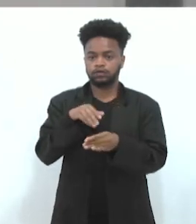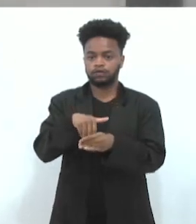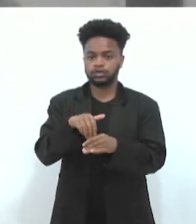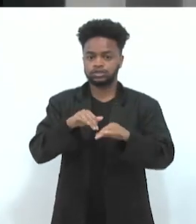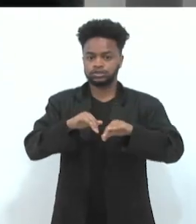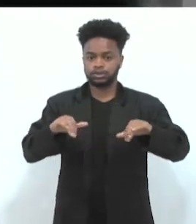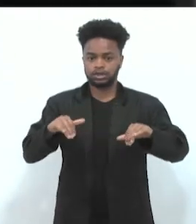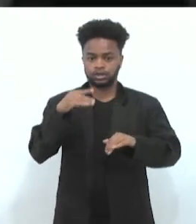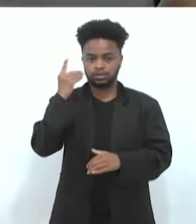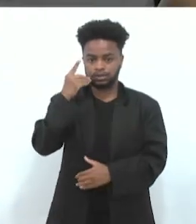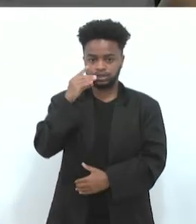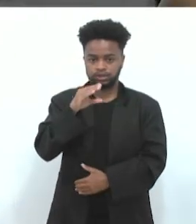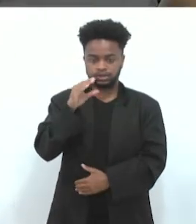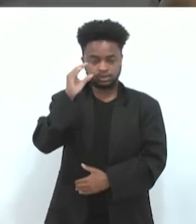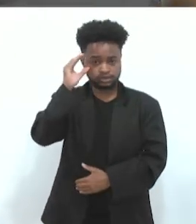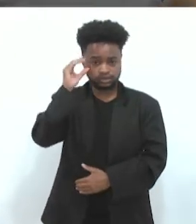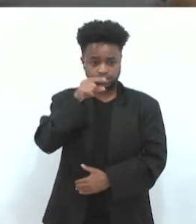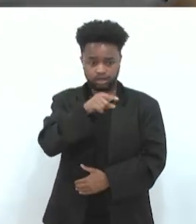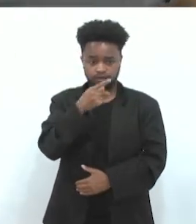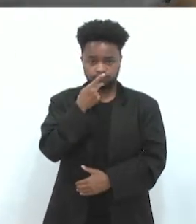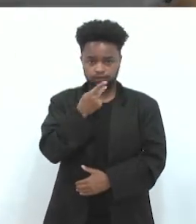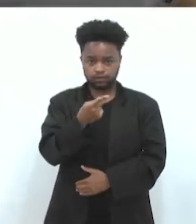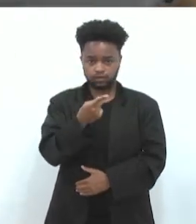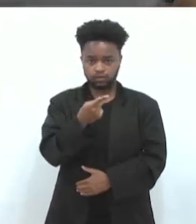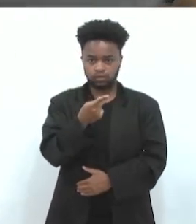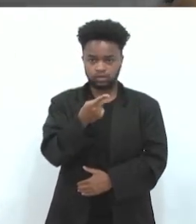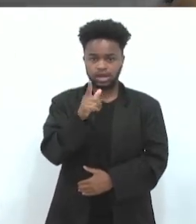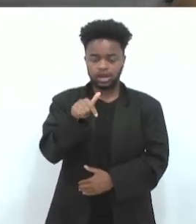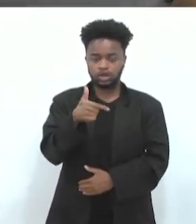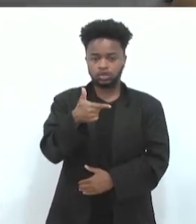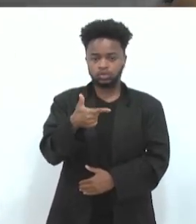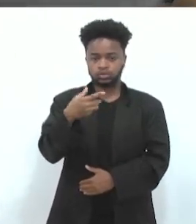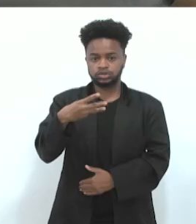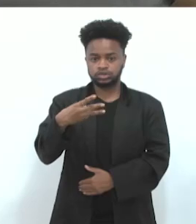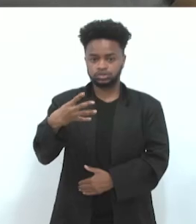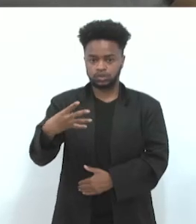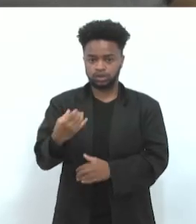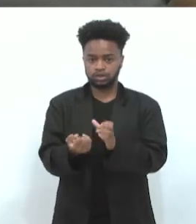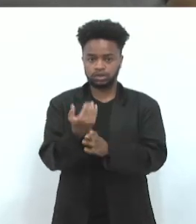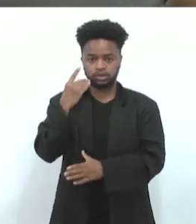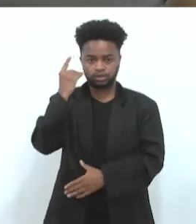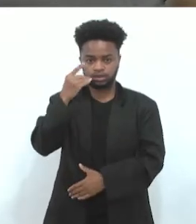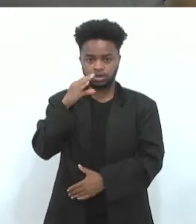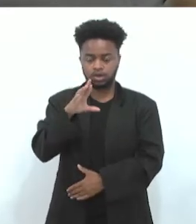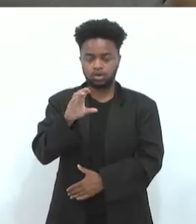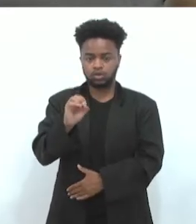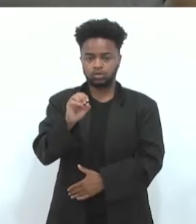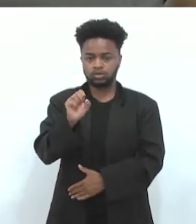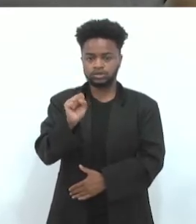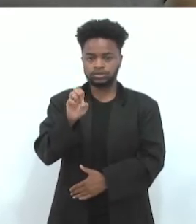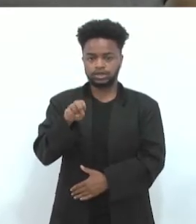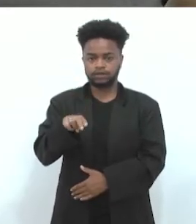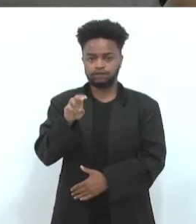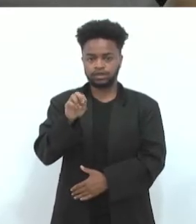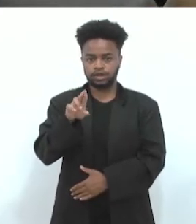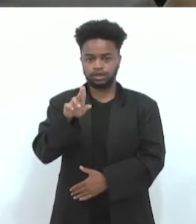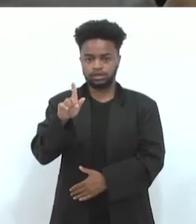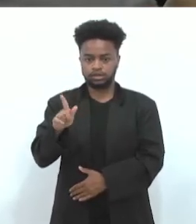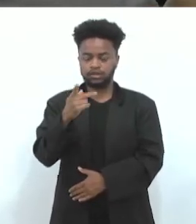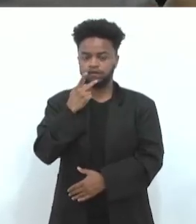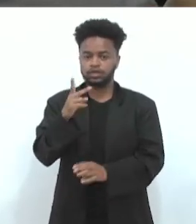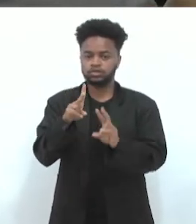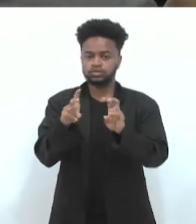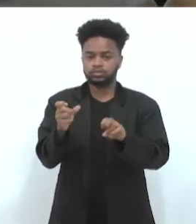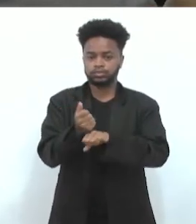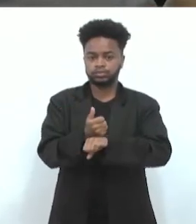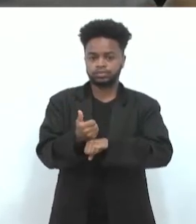deputada Célia coloca, é o 234 de autoria do deputado Rosenberg Reis, que dispõe sobre o exercício da profissão de